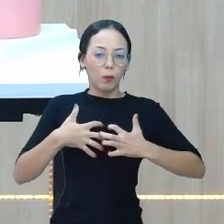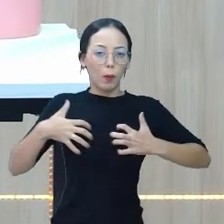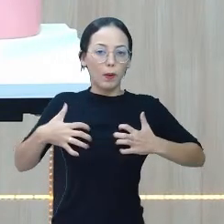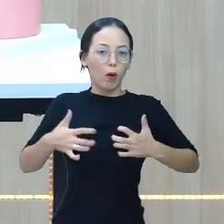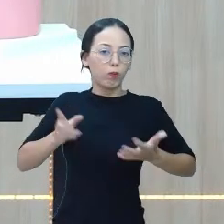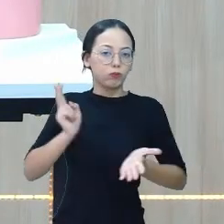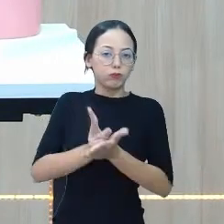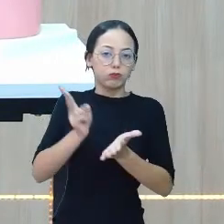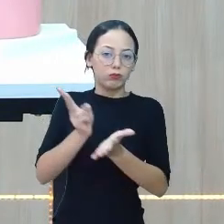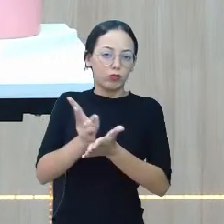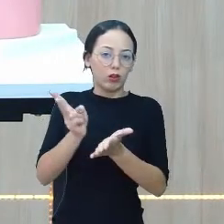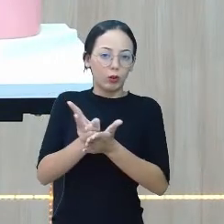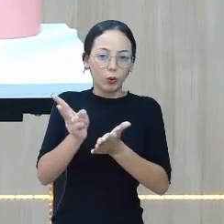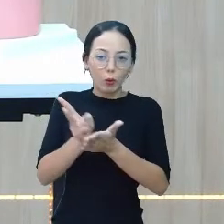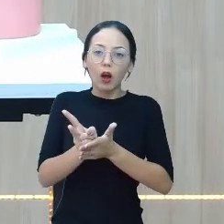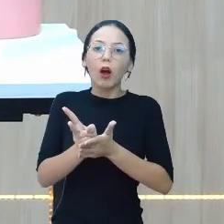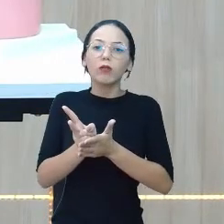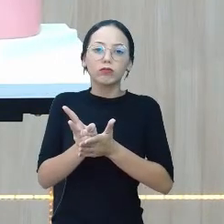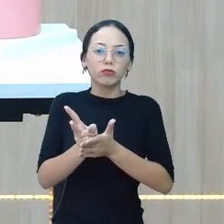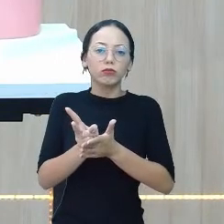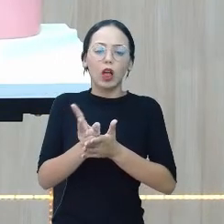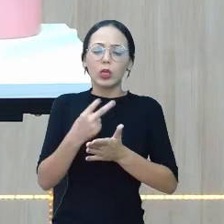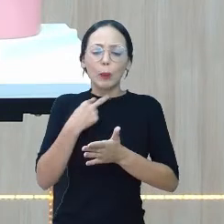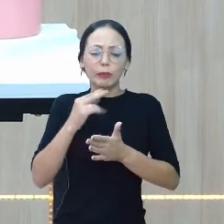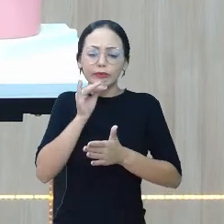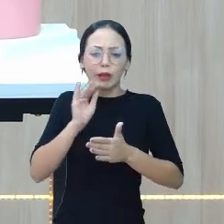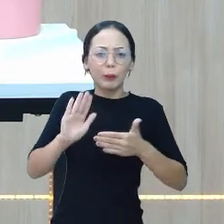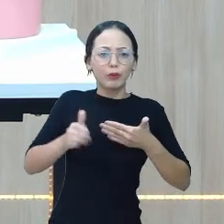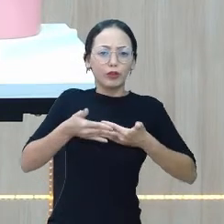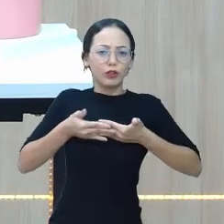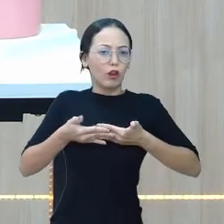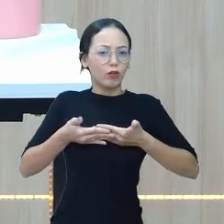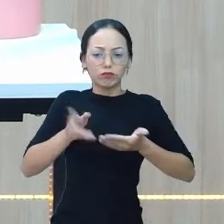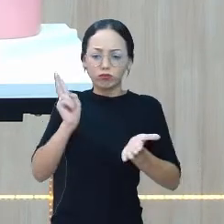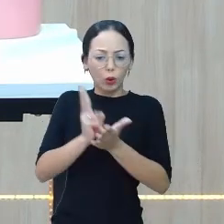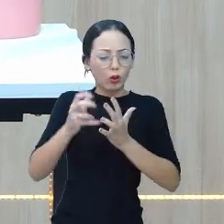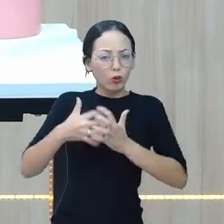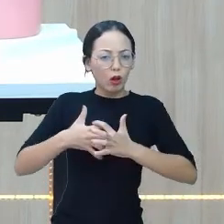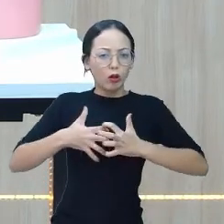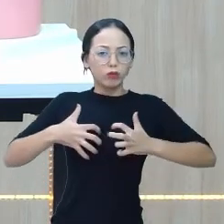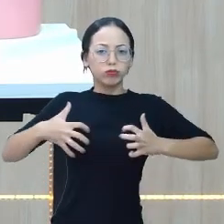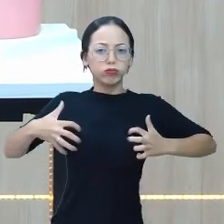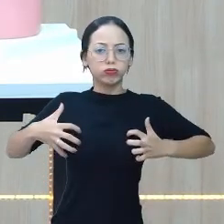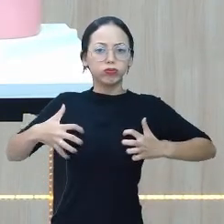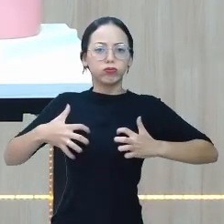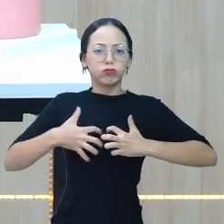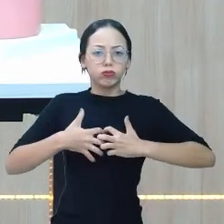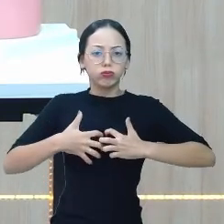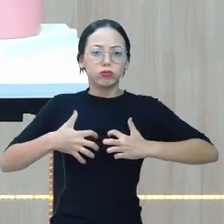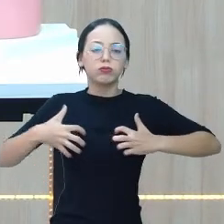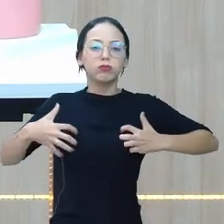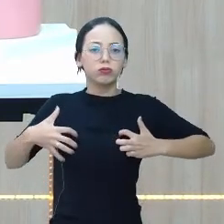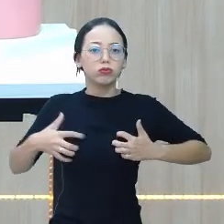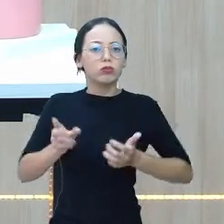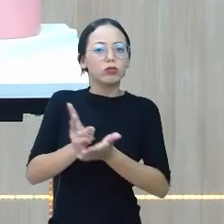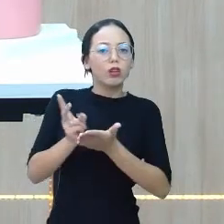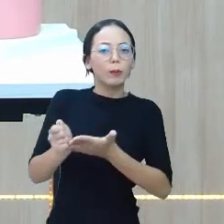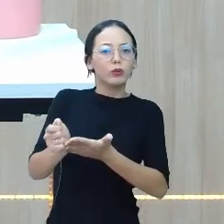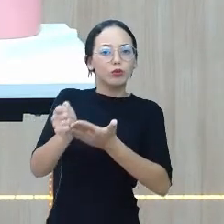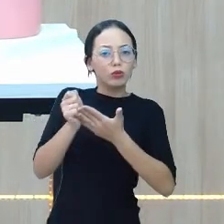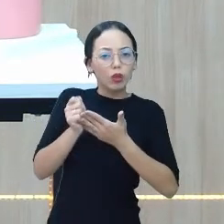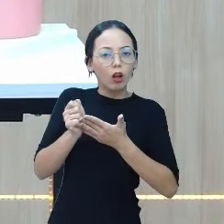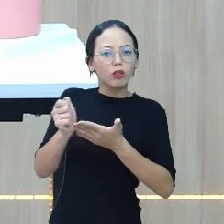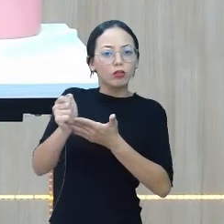esvazie completamente, ele feche totalmente esses alvéolos. É como se fosse um monte de bolinhas aí para